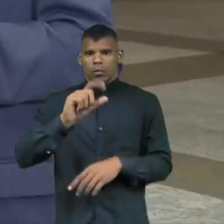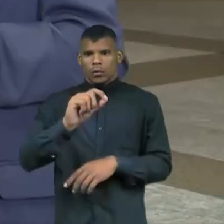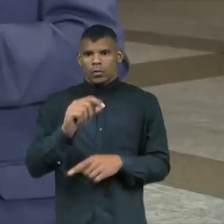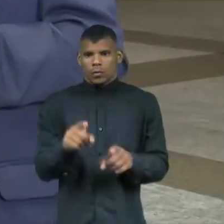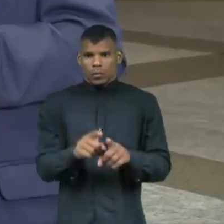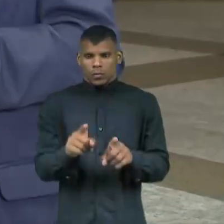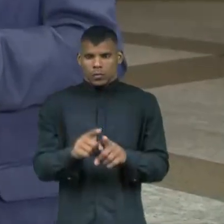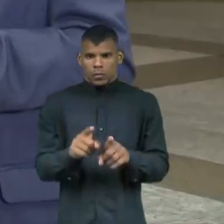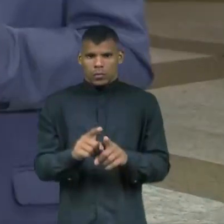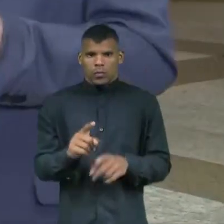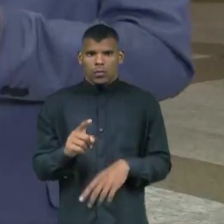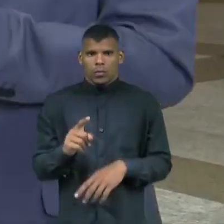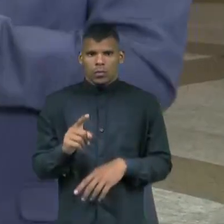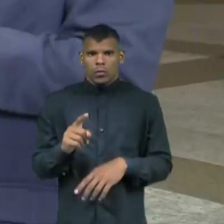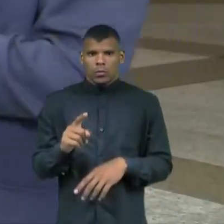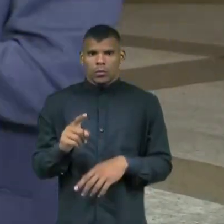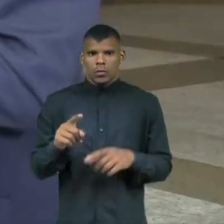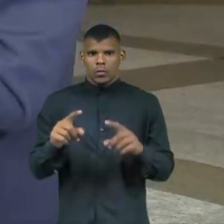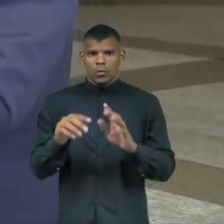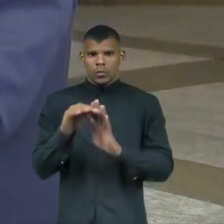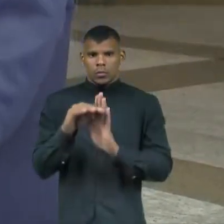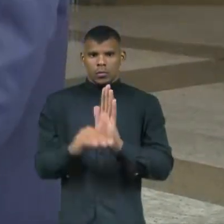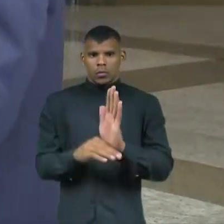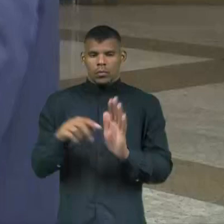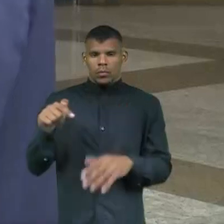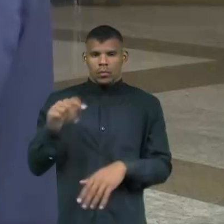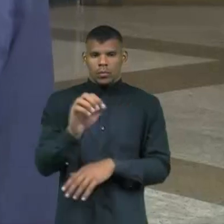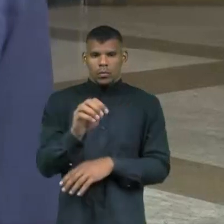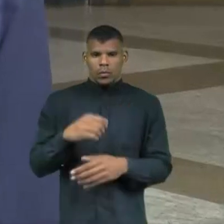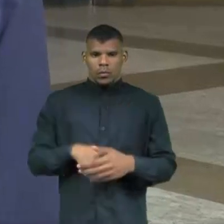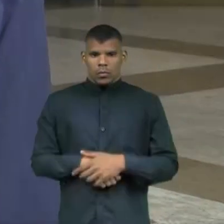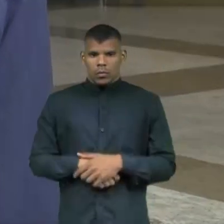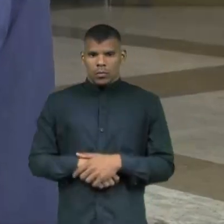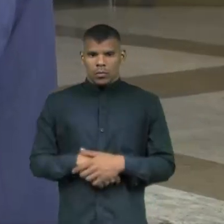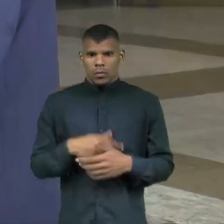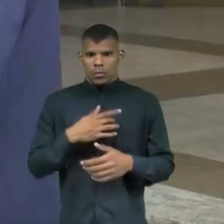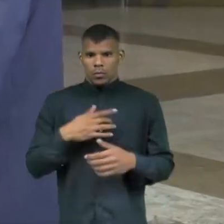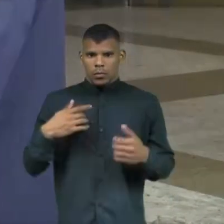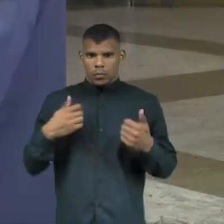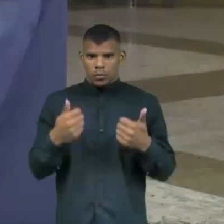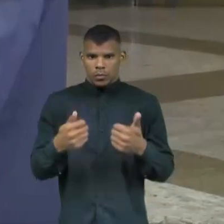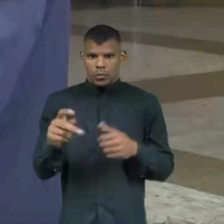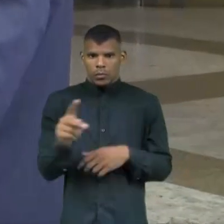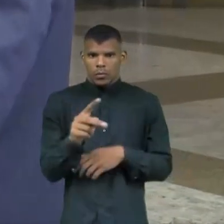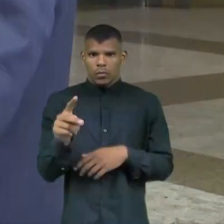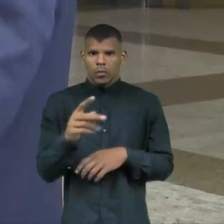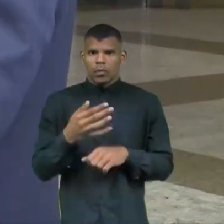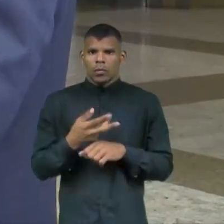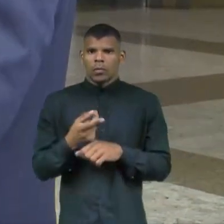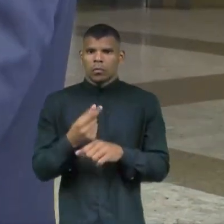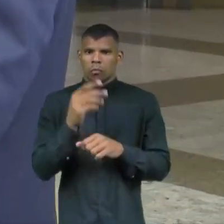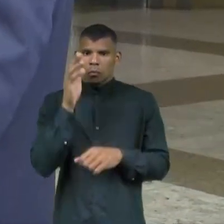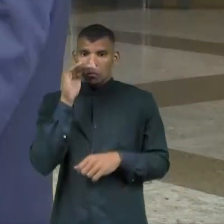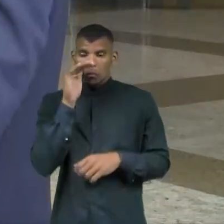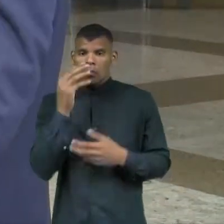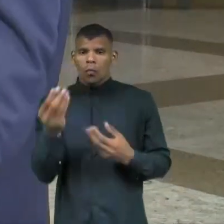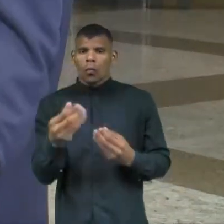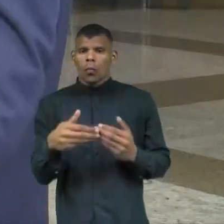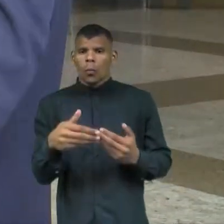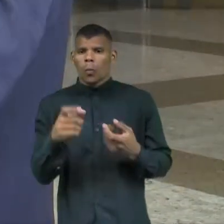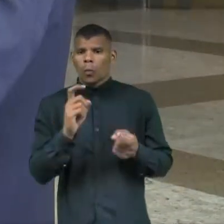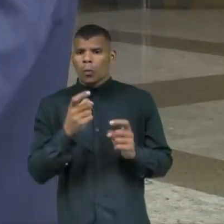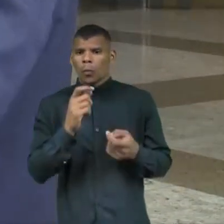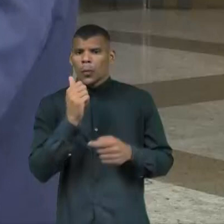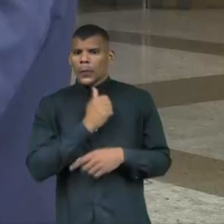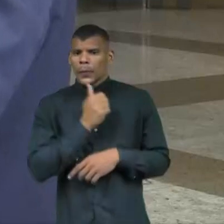que a gente tem com muito orgulho do programa Questão de Ordem. Professor, tudo bem? Bom dia. Que evento interessante. Como é que vai ser esse debate? A mulher